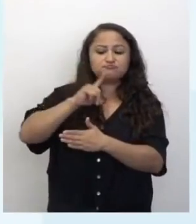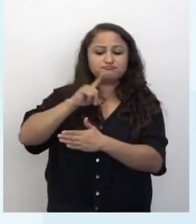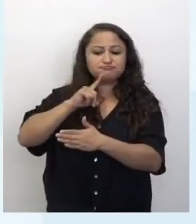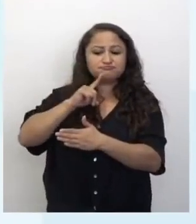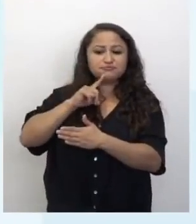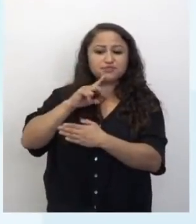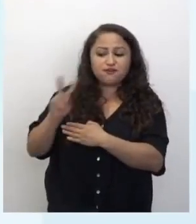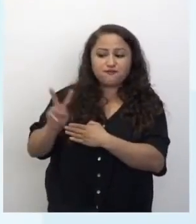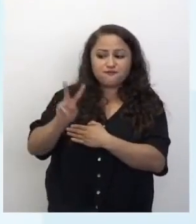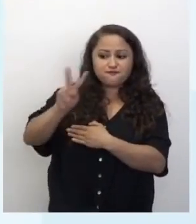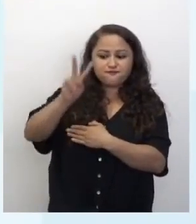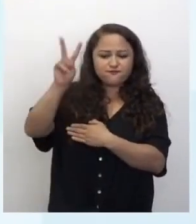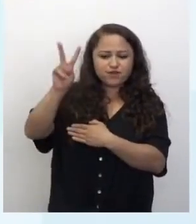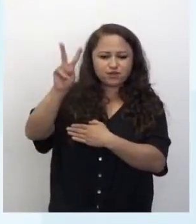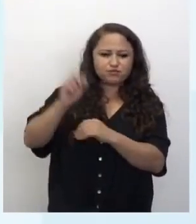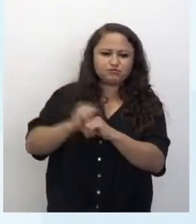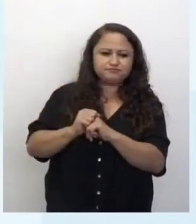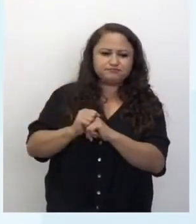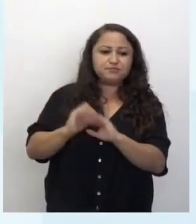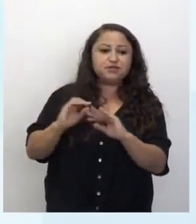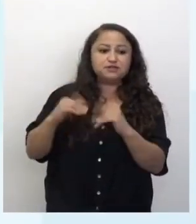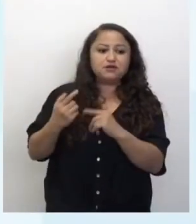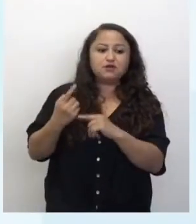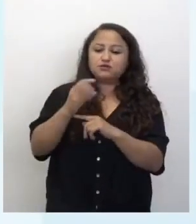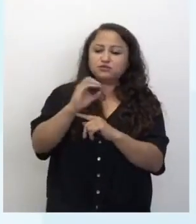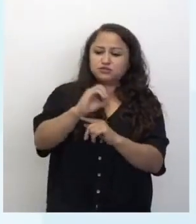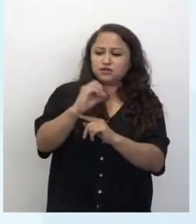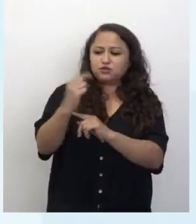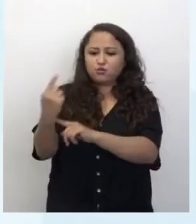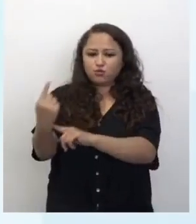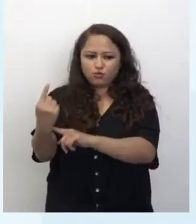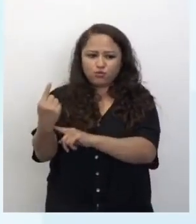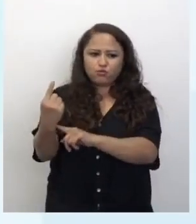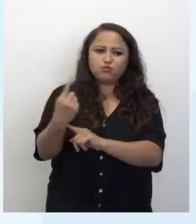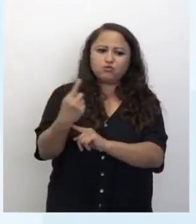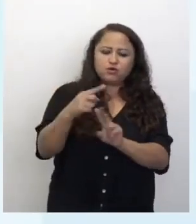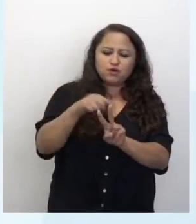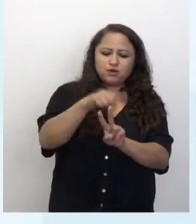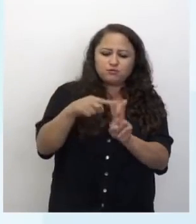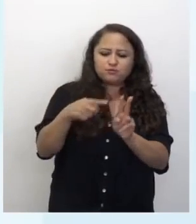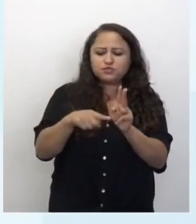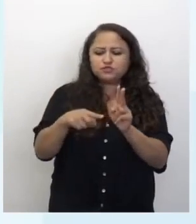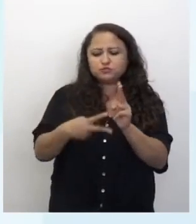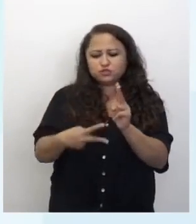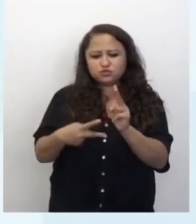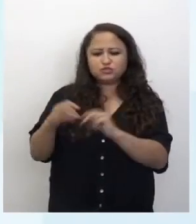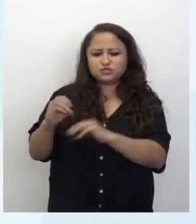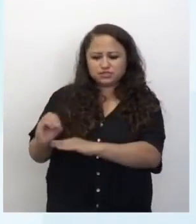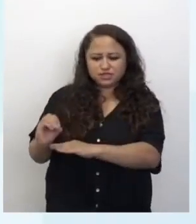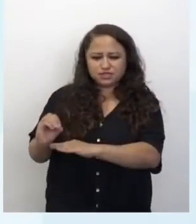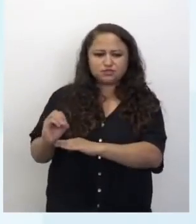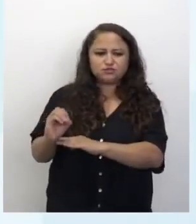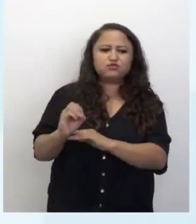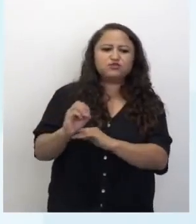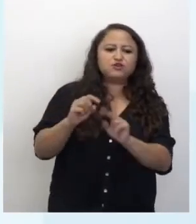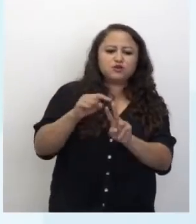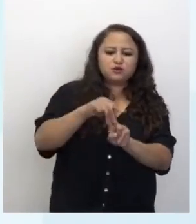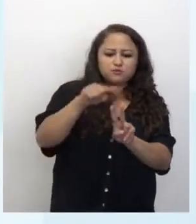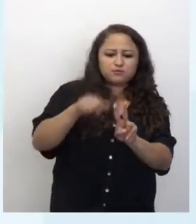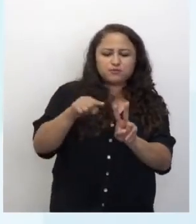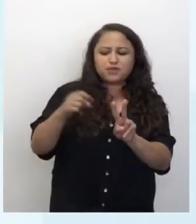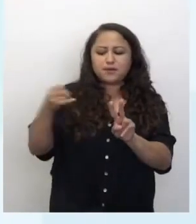igual a cosseno de x. Então, cosseno de 0, 1, cosseno de π sobre 2, 0, cosseno de